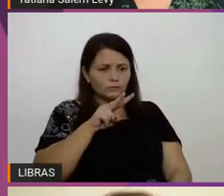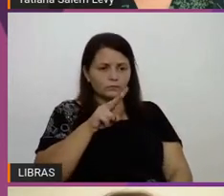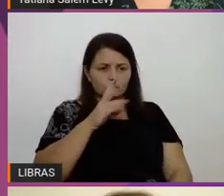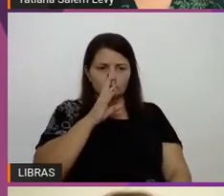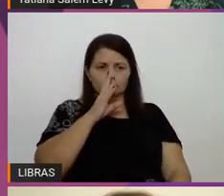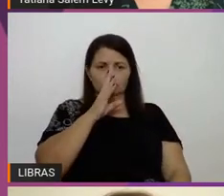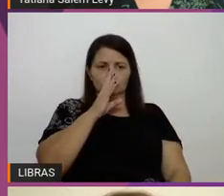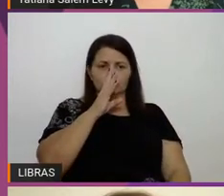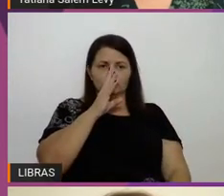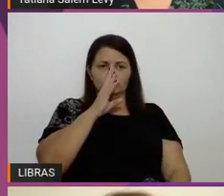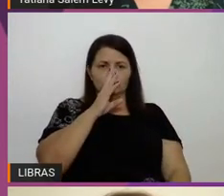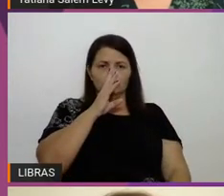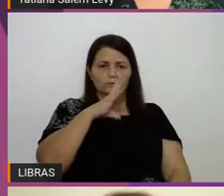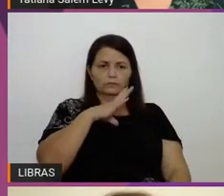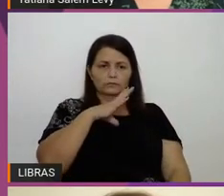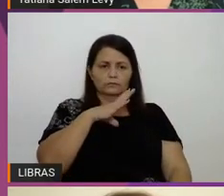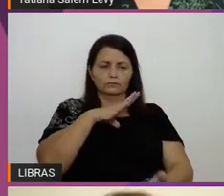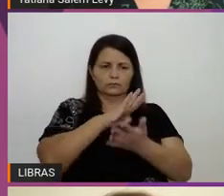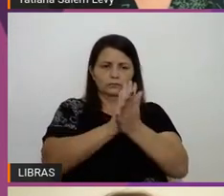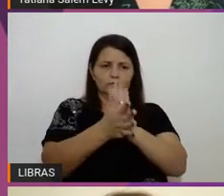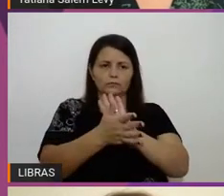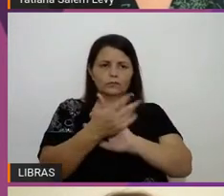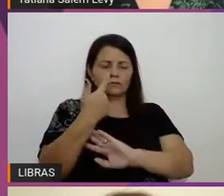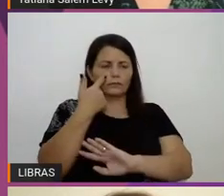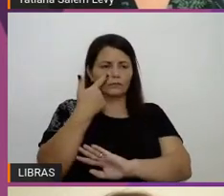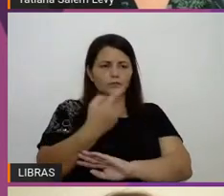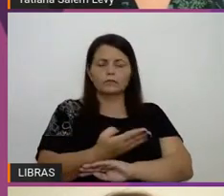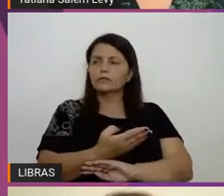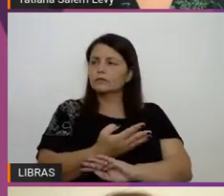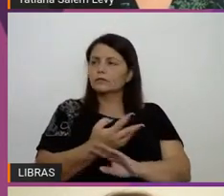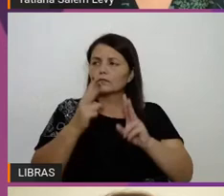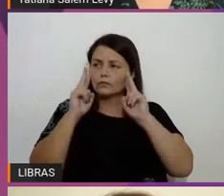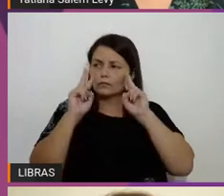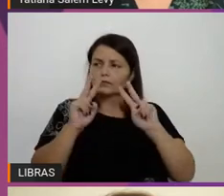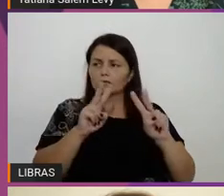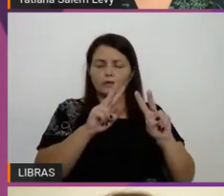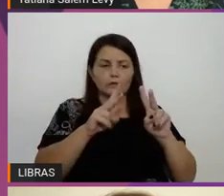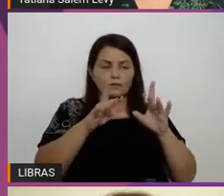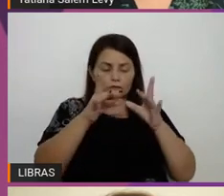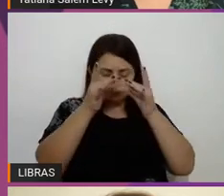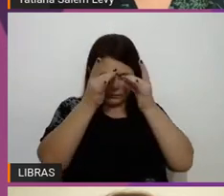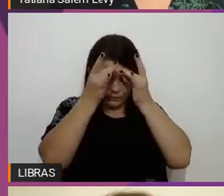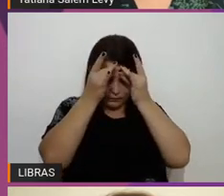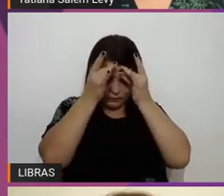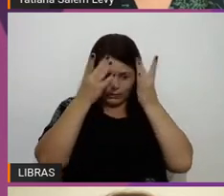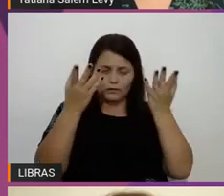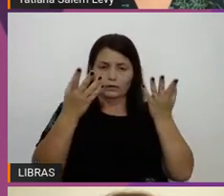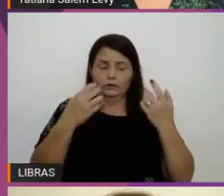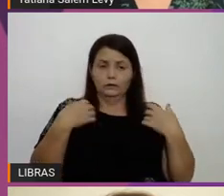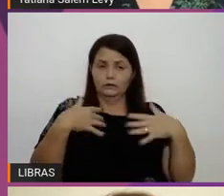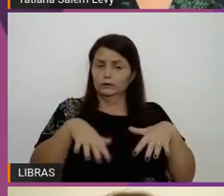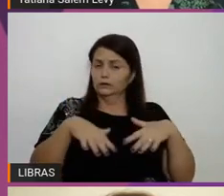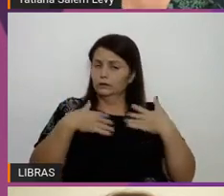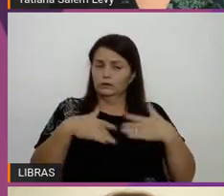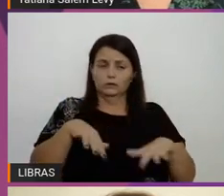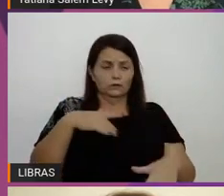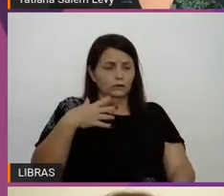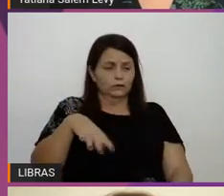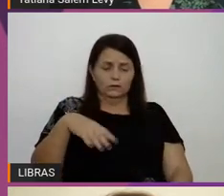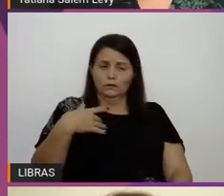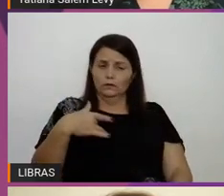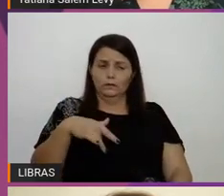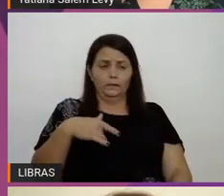já vem depois claro mas esse meu filho e fiquei com isso na minha cabeça realmente essa tragédia que achava